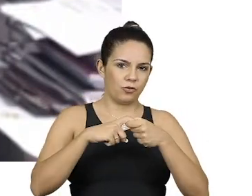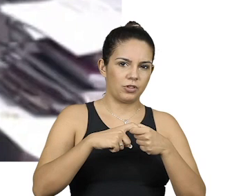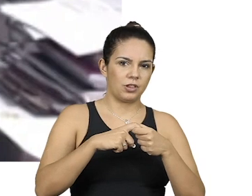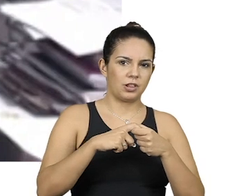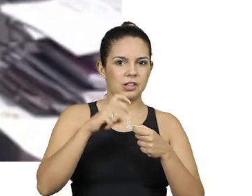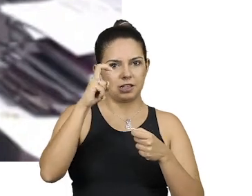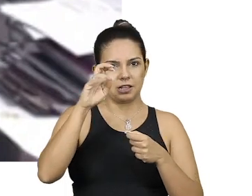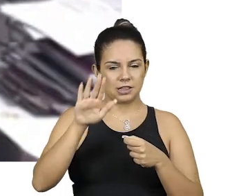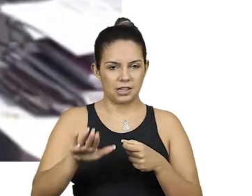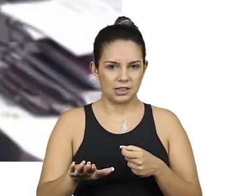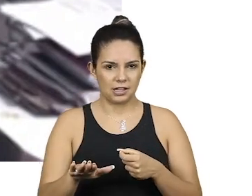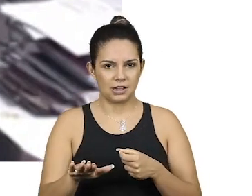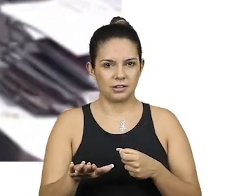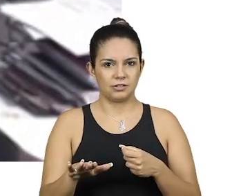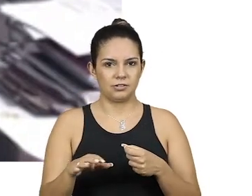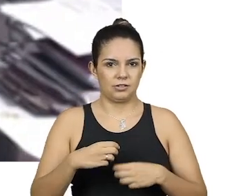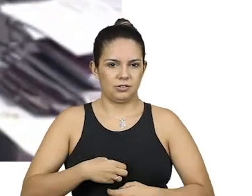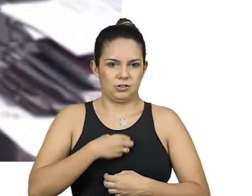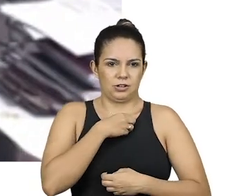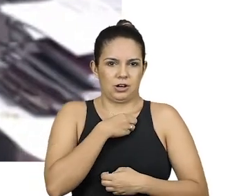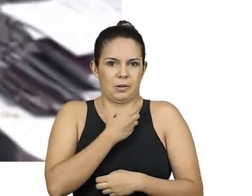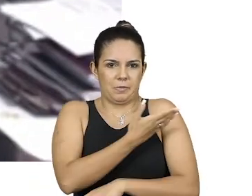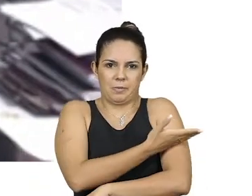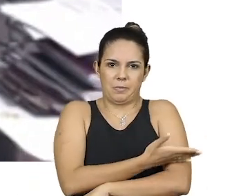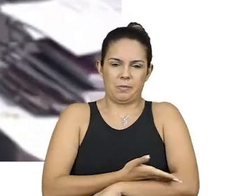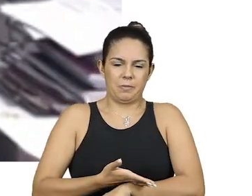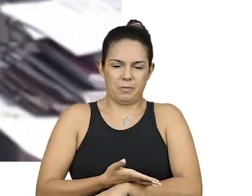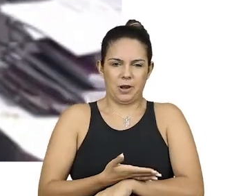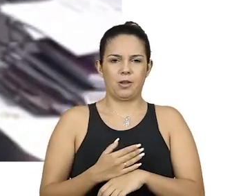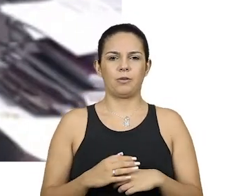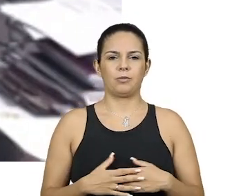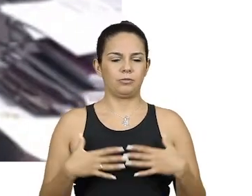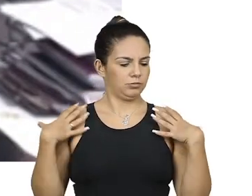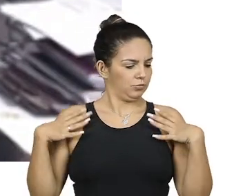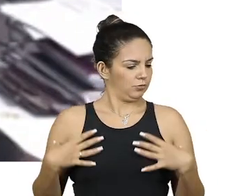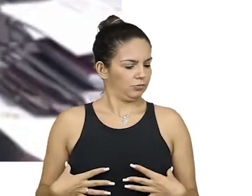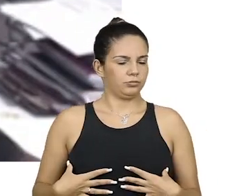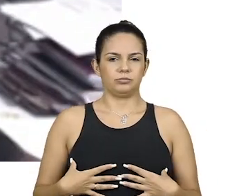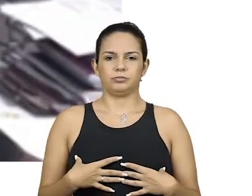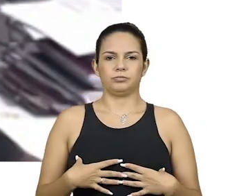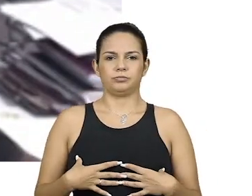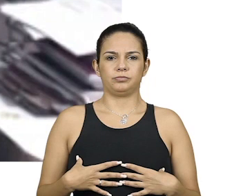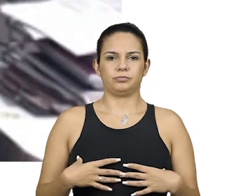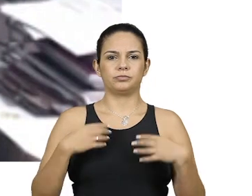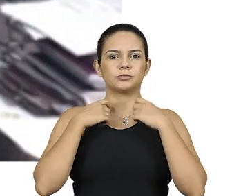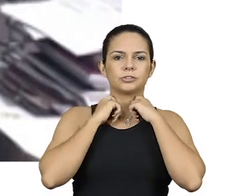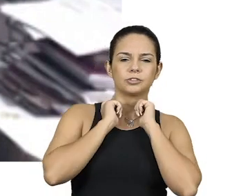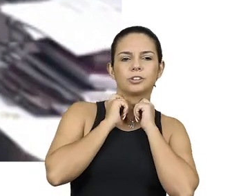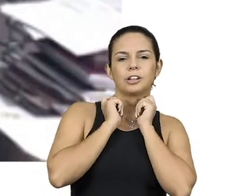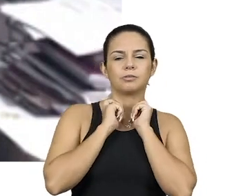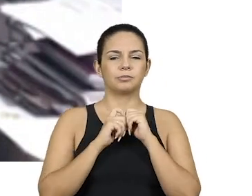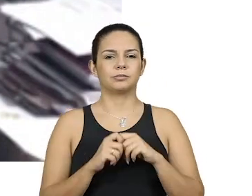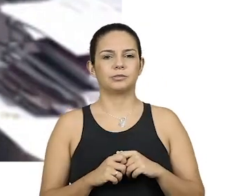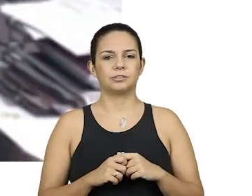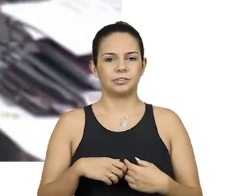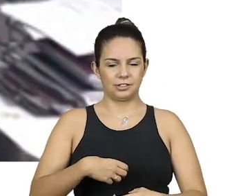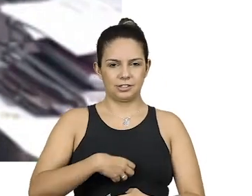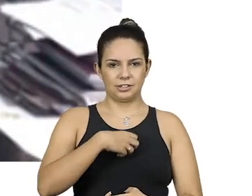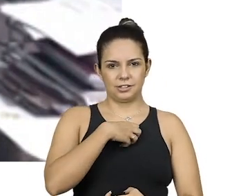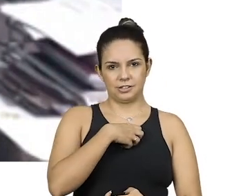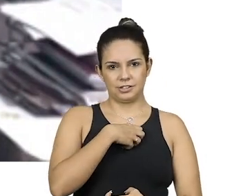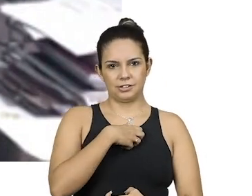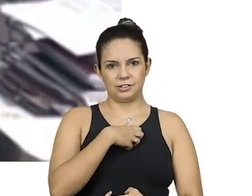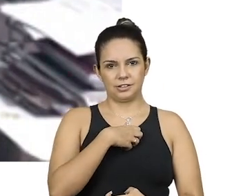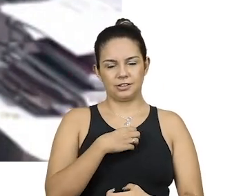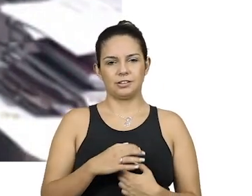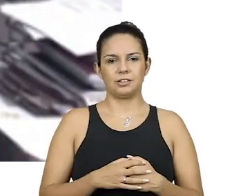às 5 da tarde de terno branco de Panamá, colarinho aberto, gravata